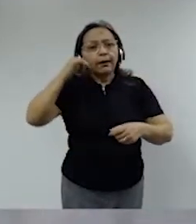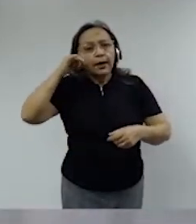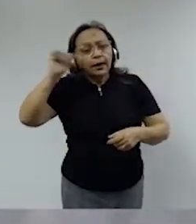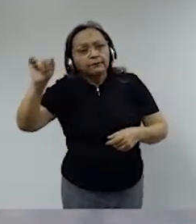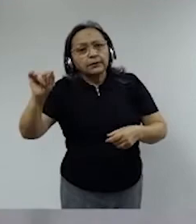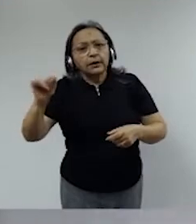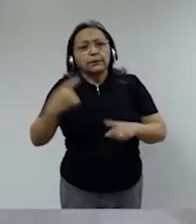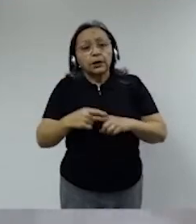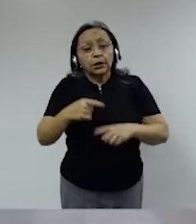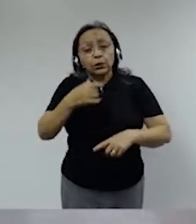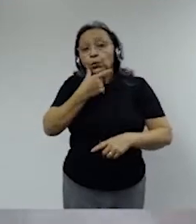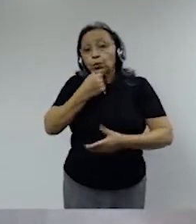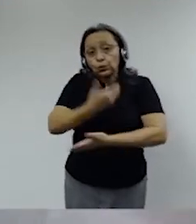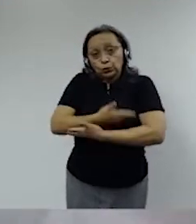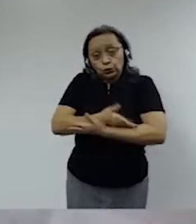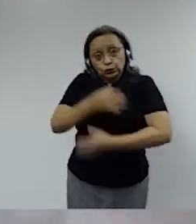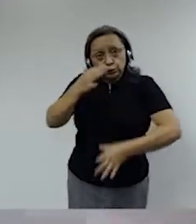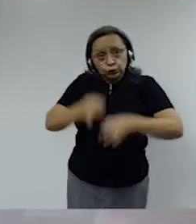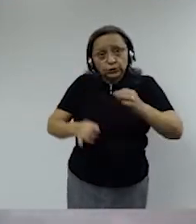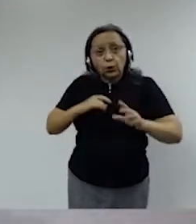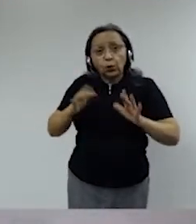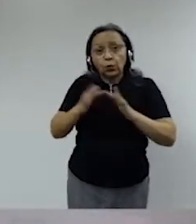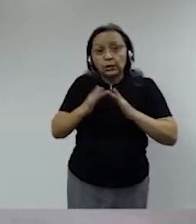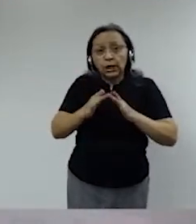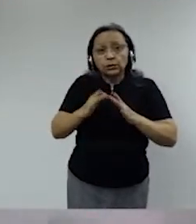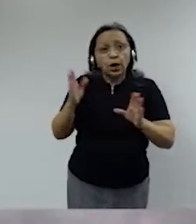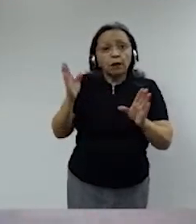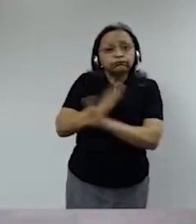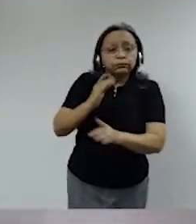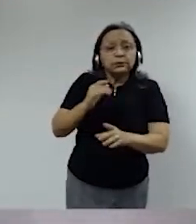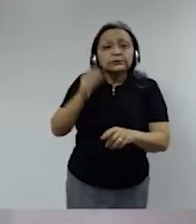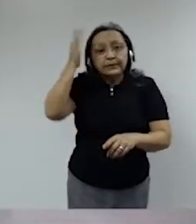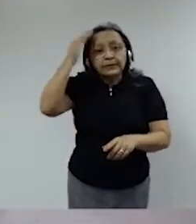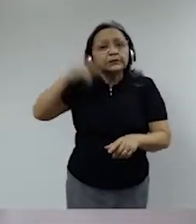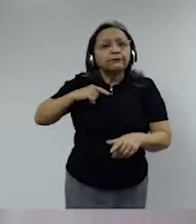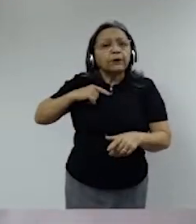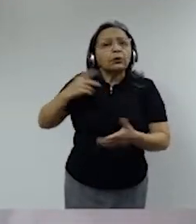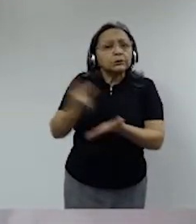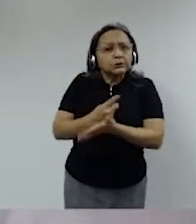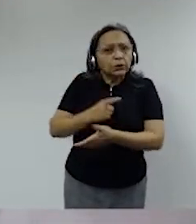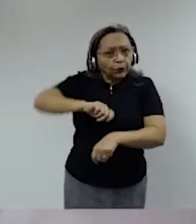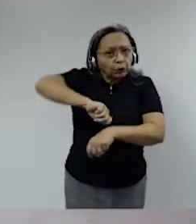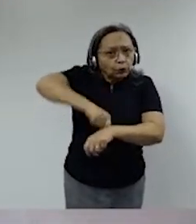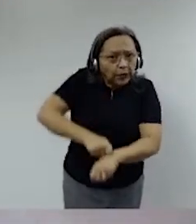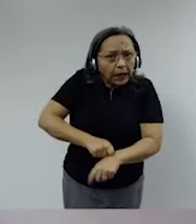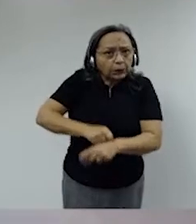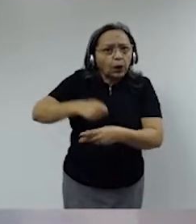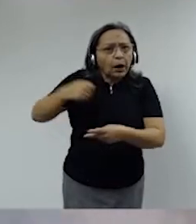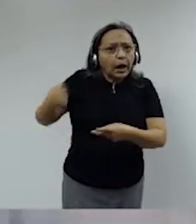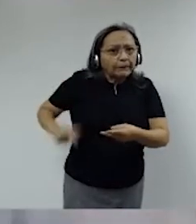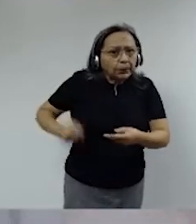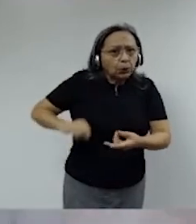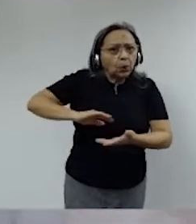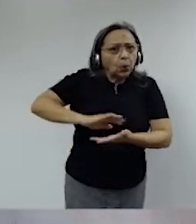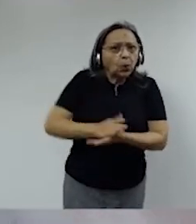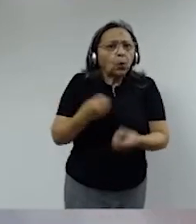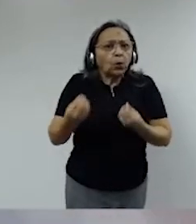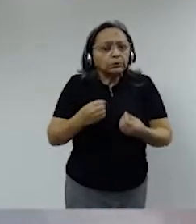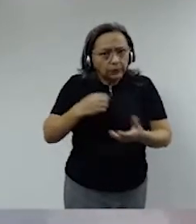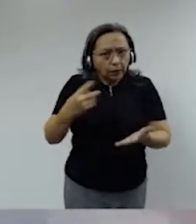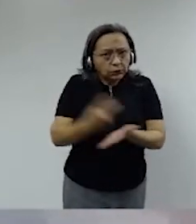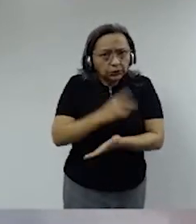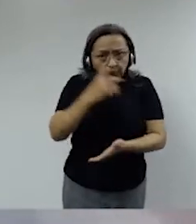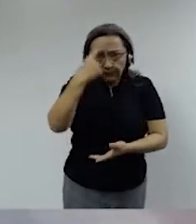ter aquele contato imediato, né, com o indivíduo, saber se ele foi torturado, etc. Então, me parece que essa é uma questão que nós temos que pensar.